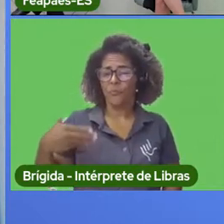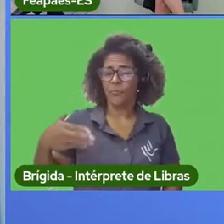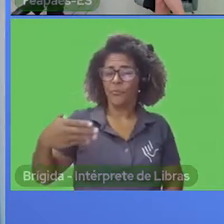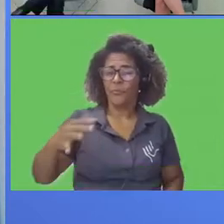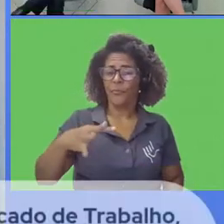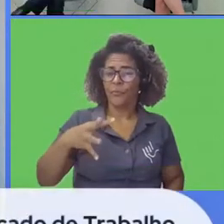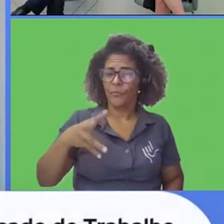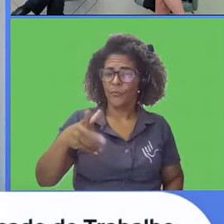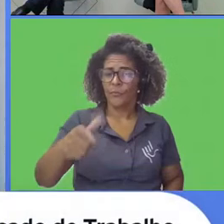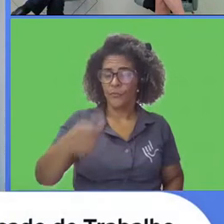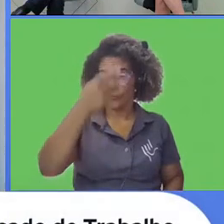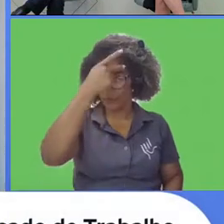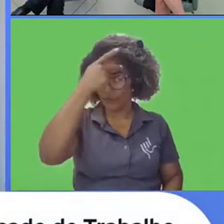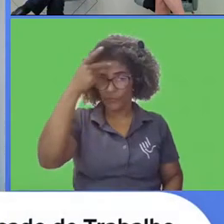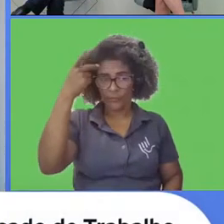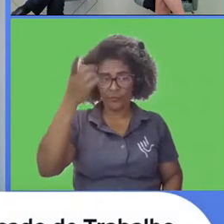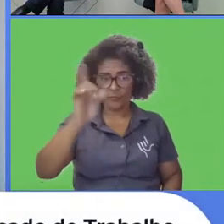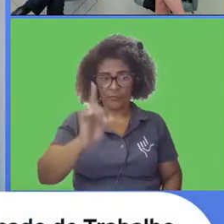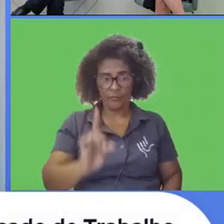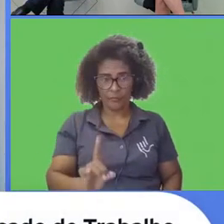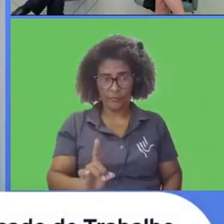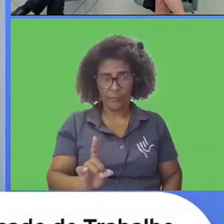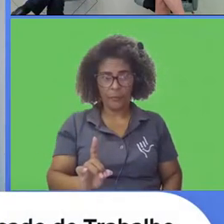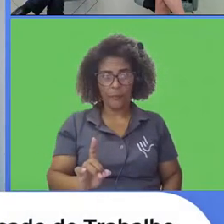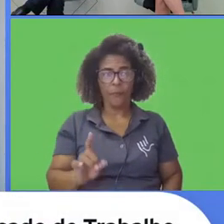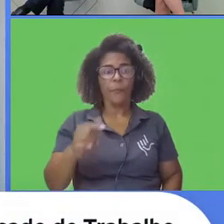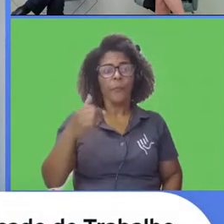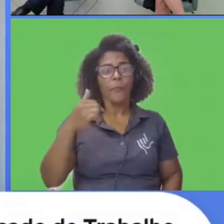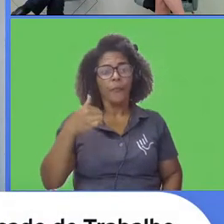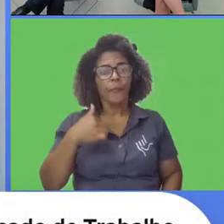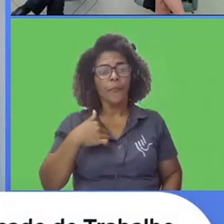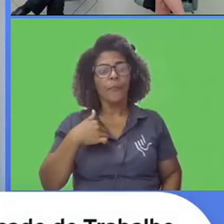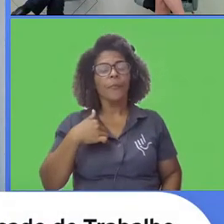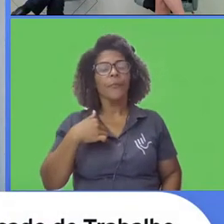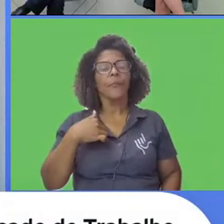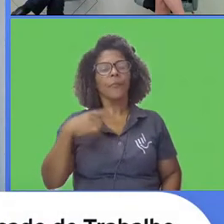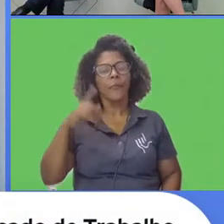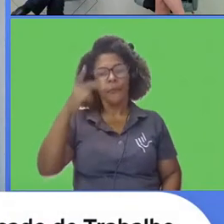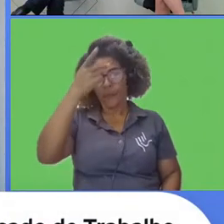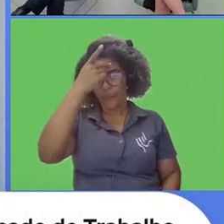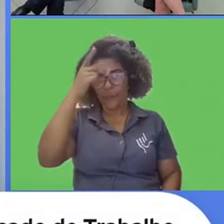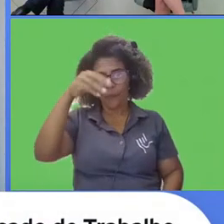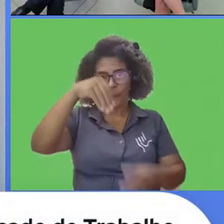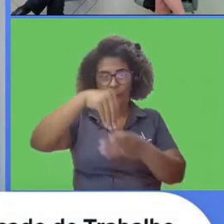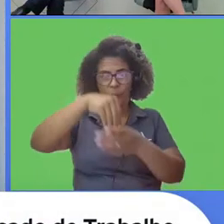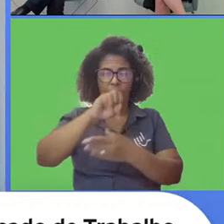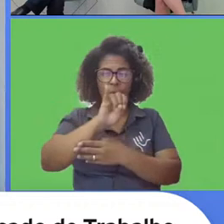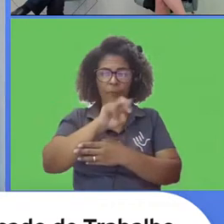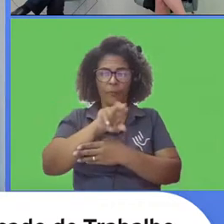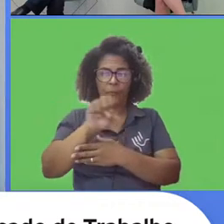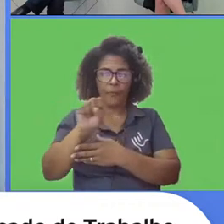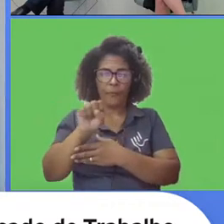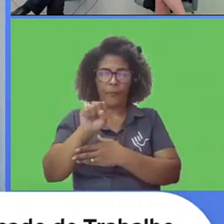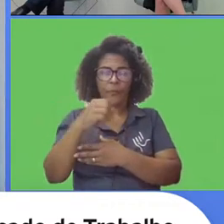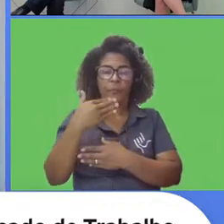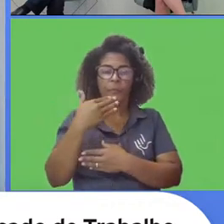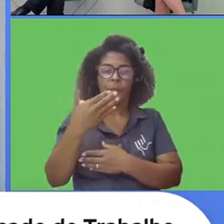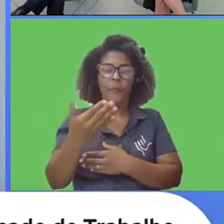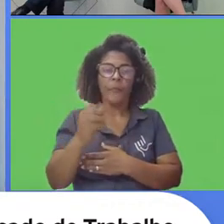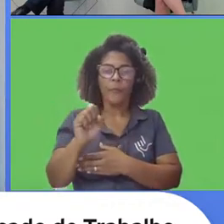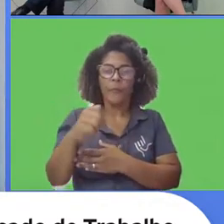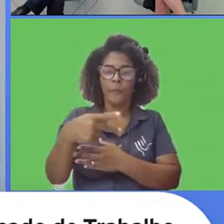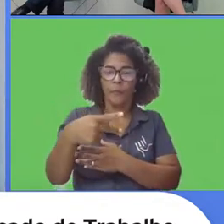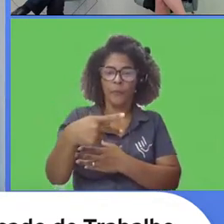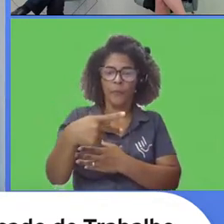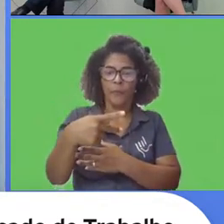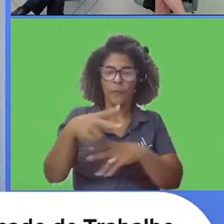as pessoas com deficiência. Eu atendo pessoas no INSS quando vão solicitar aposentadoria